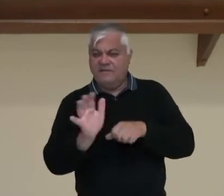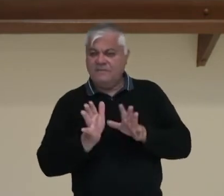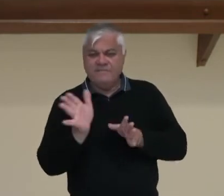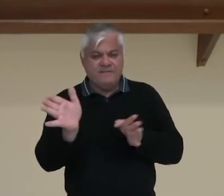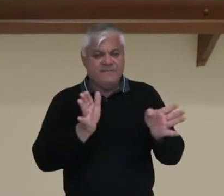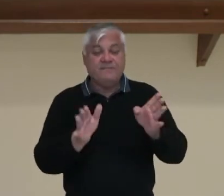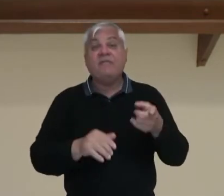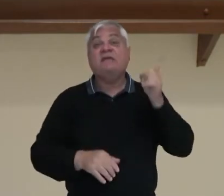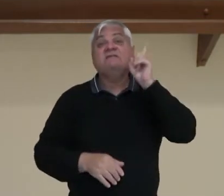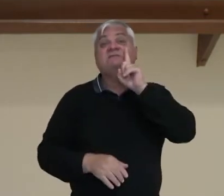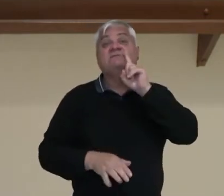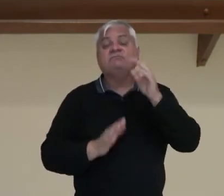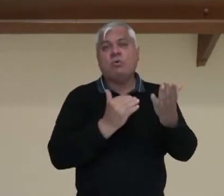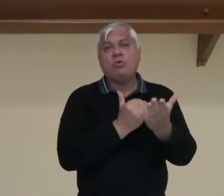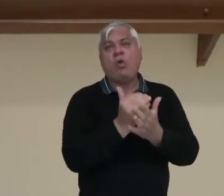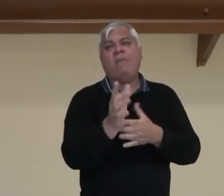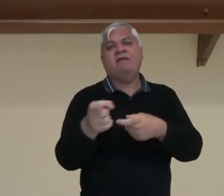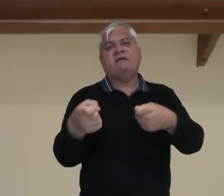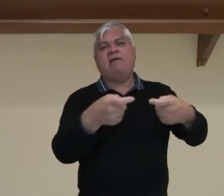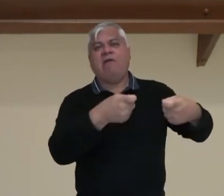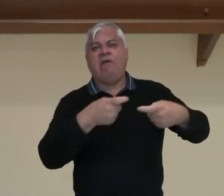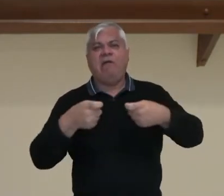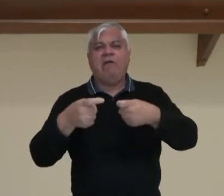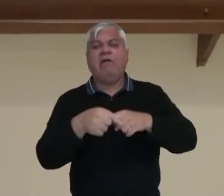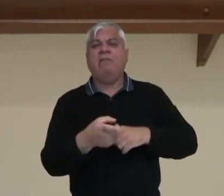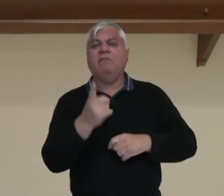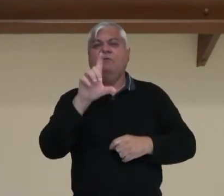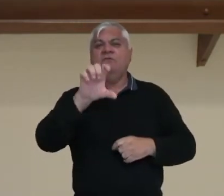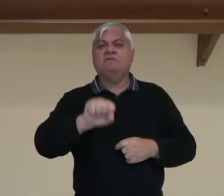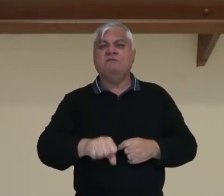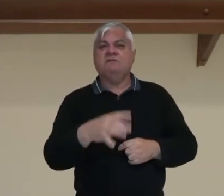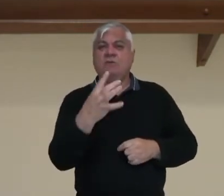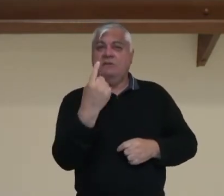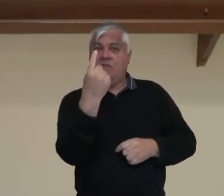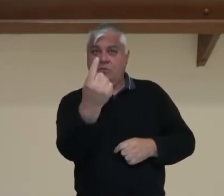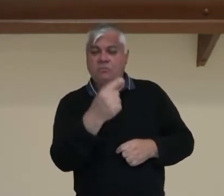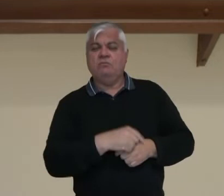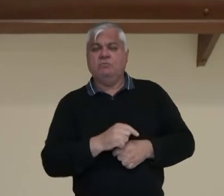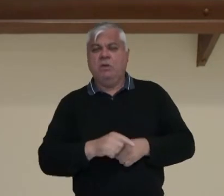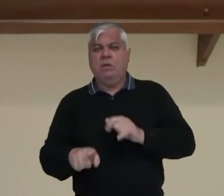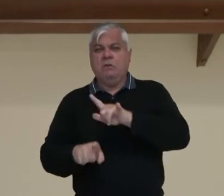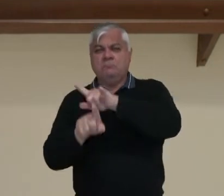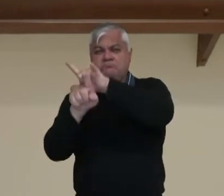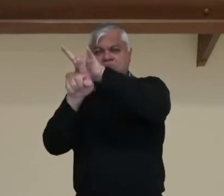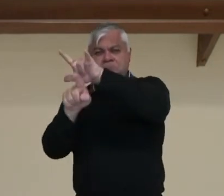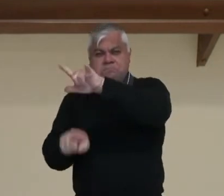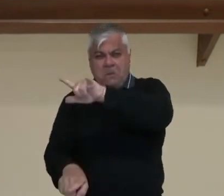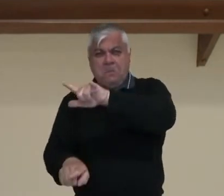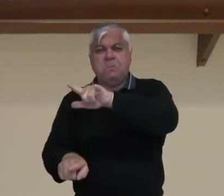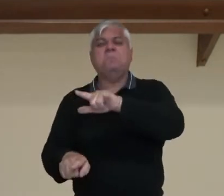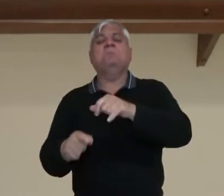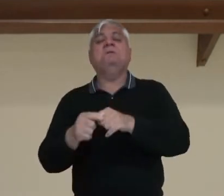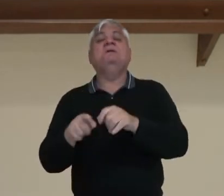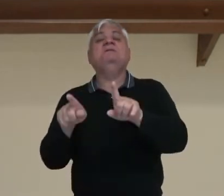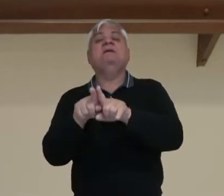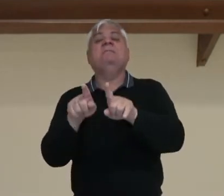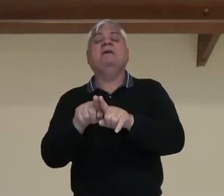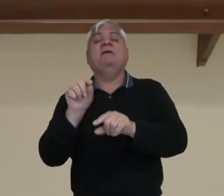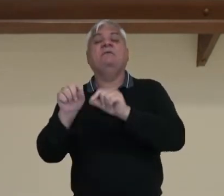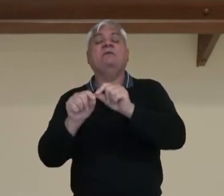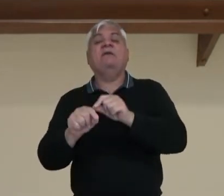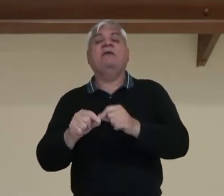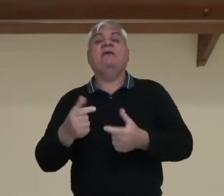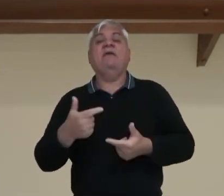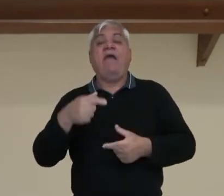entrar na guerra oficialmente em 1941 com o ataque à base militar de Pearl Harbor e ele vai acabar